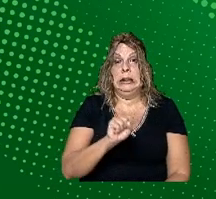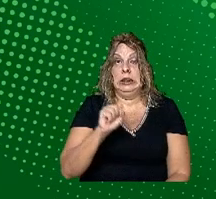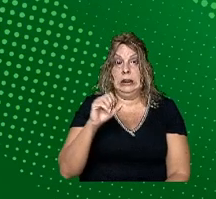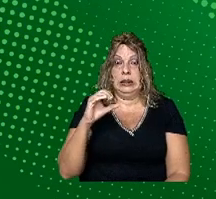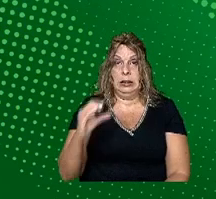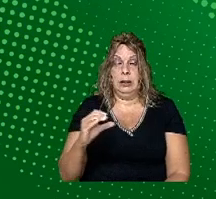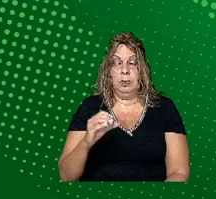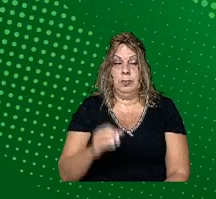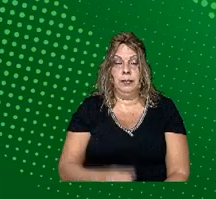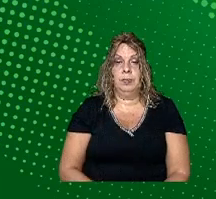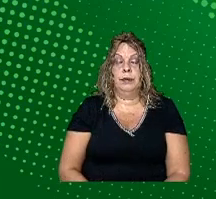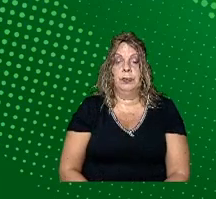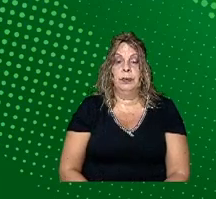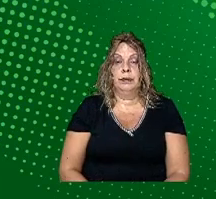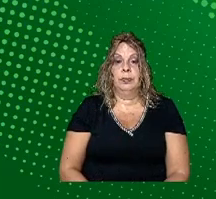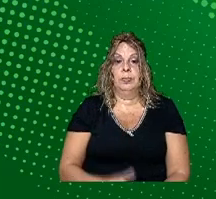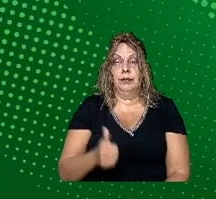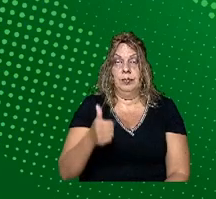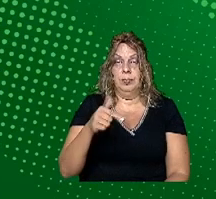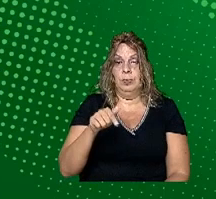Campos. Olha só, e aqui,